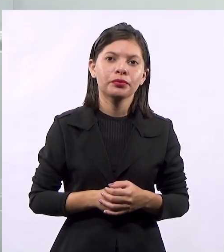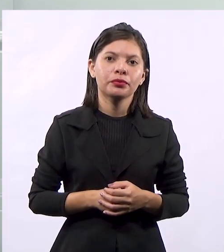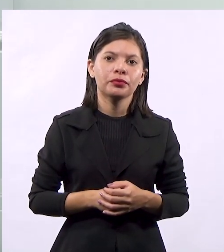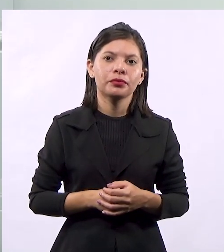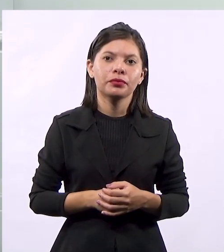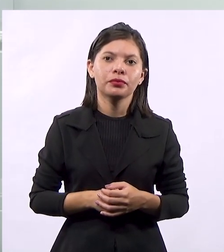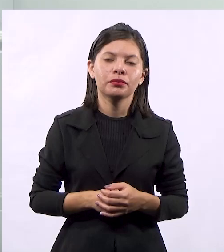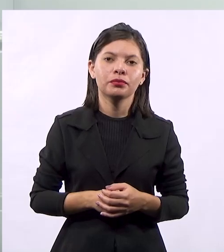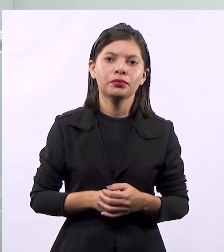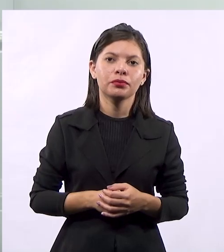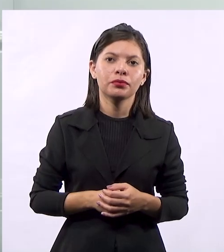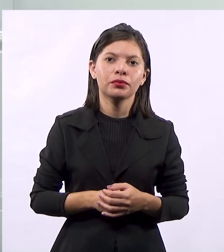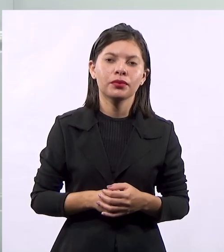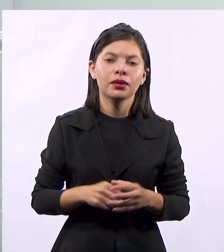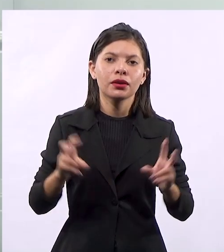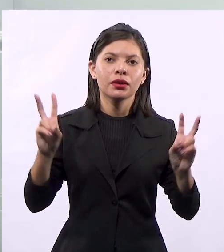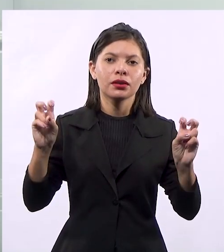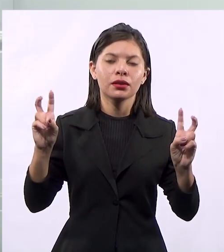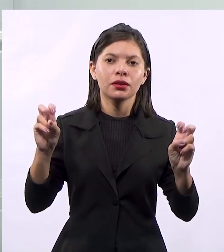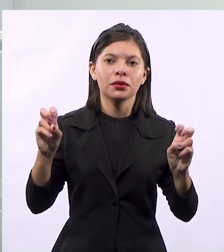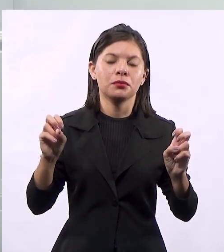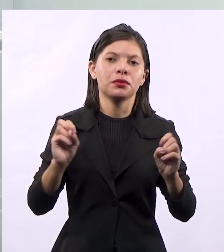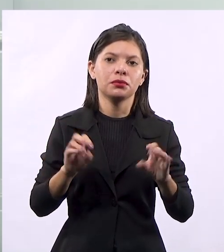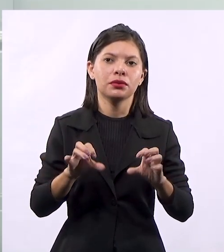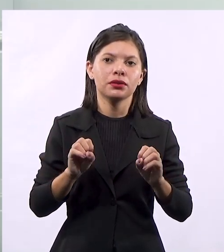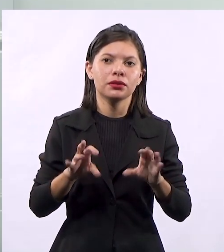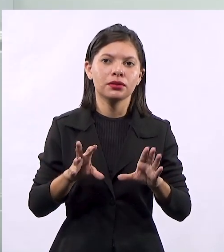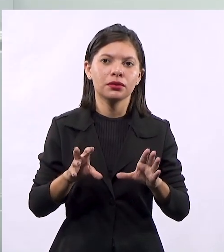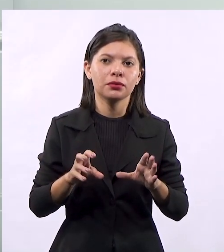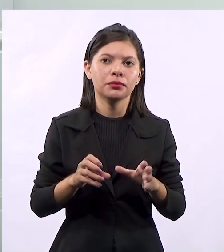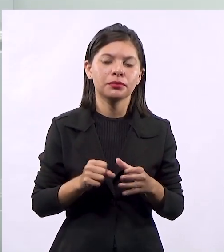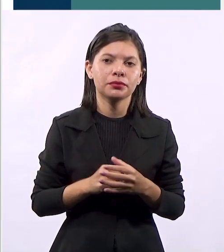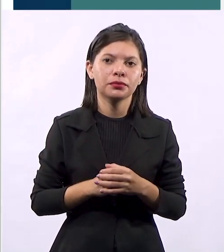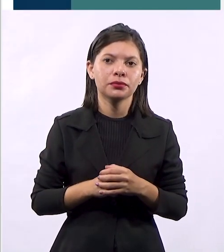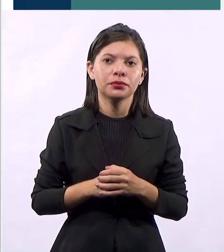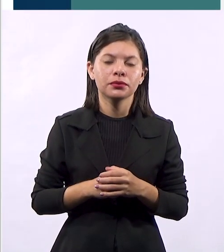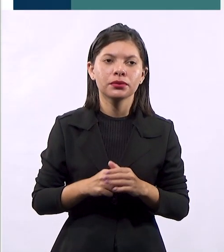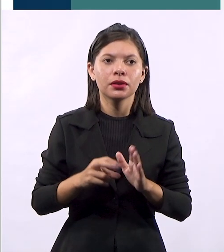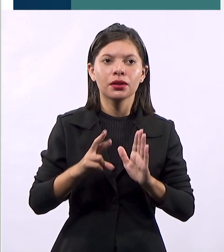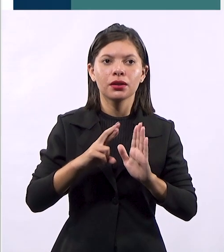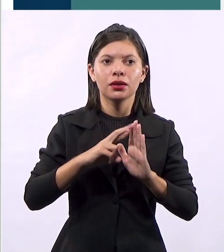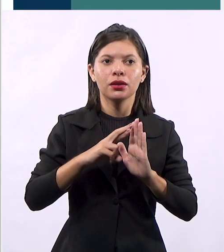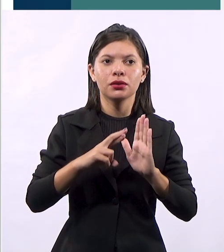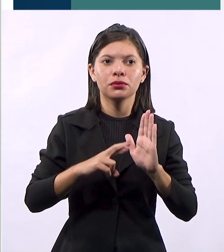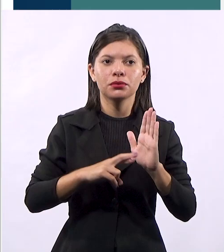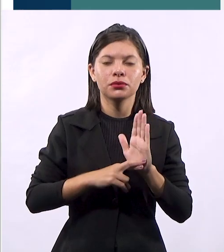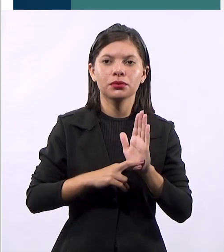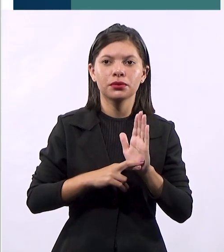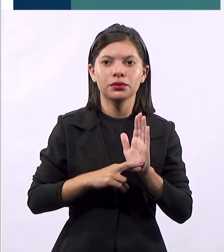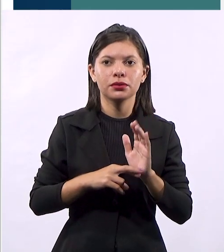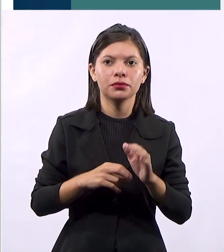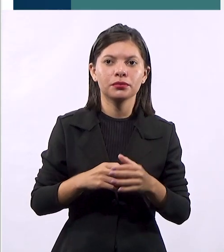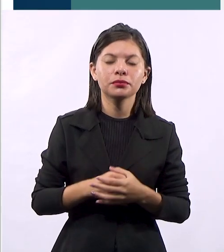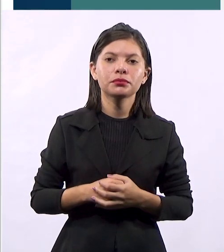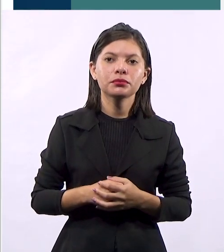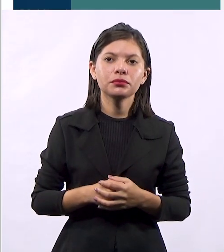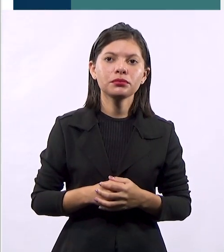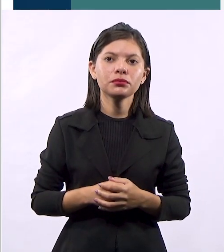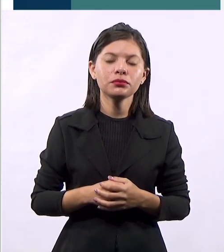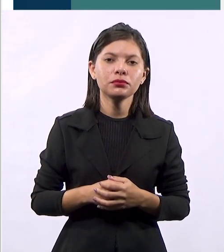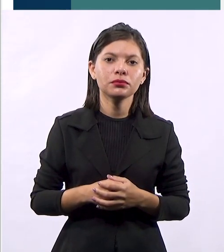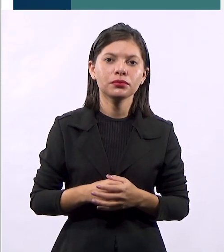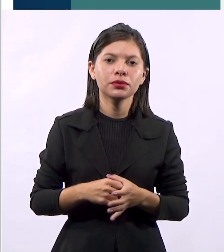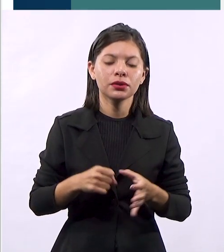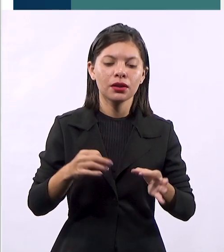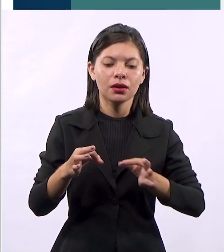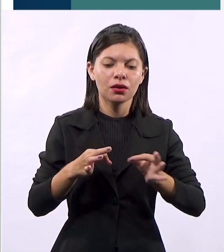consta nela os princípios de organização. Depois das diretrizes eu tenho os decretos, eles tematizam também a